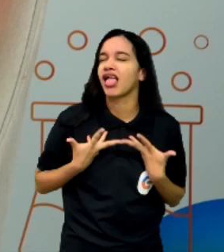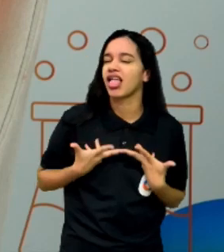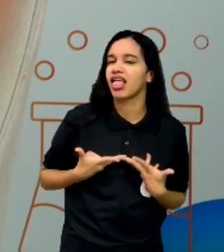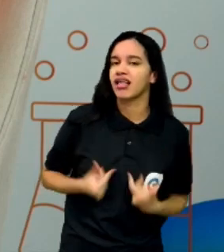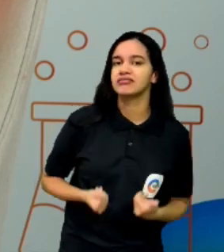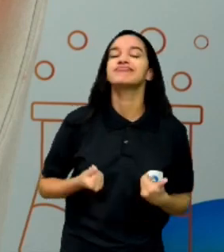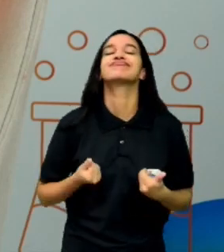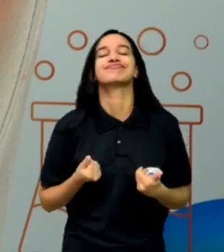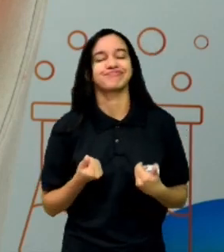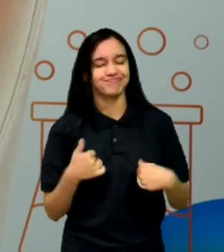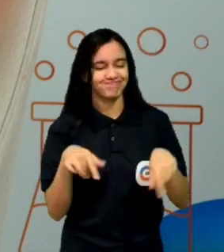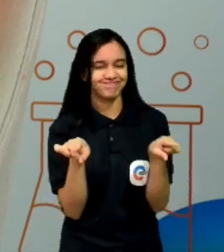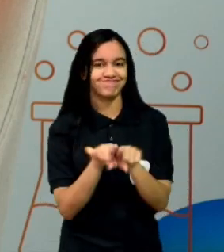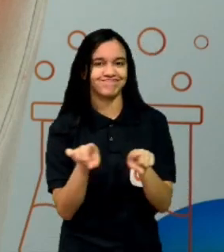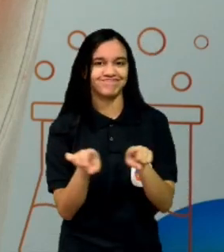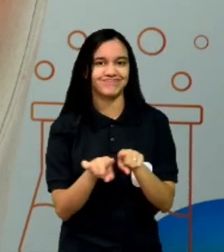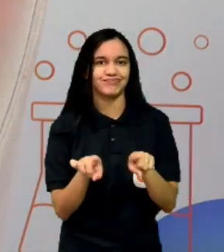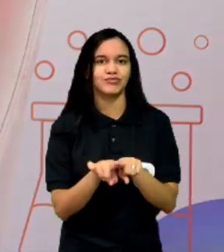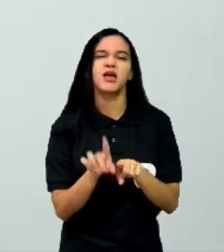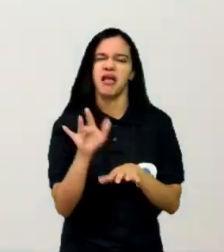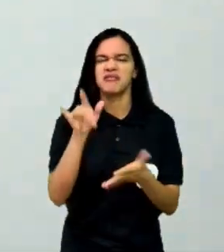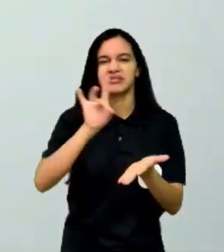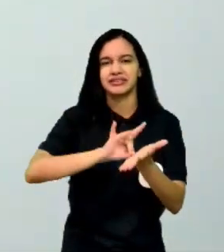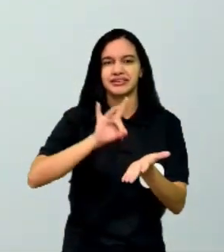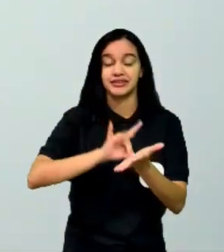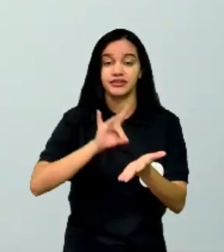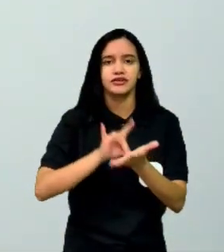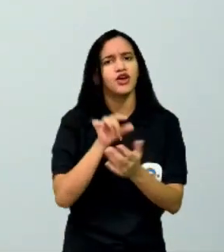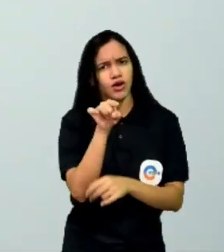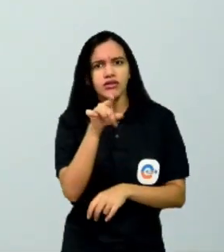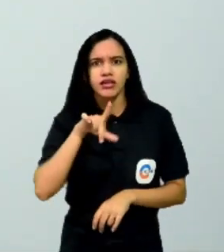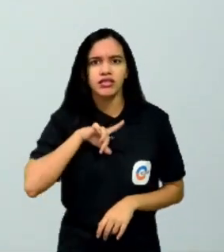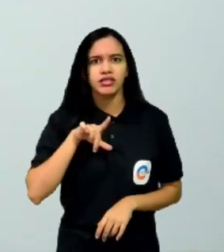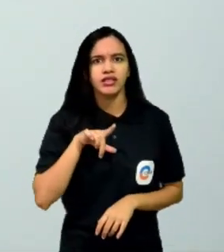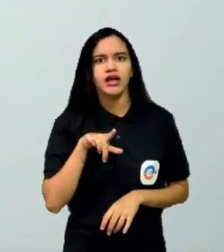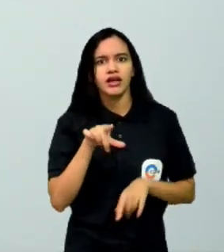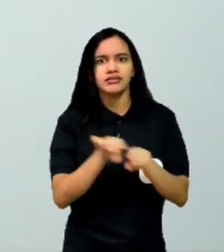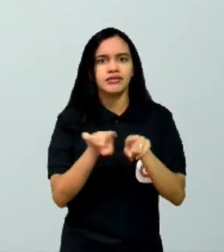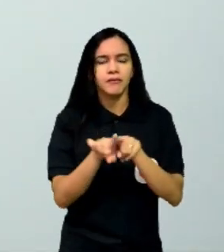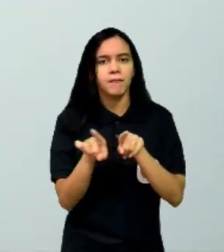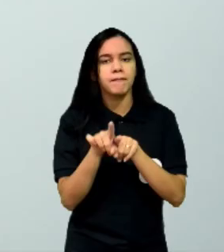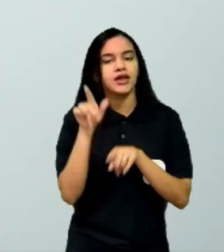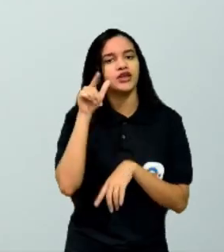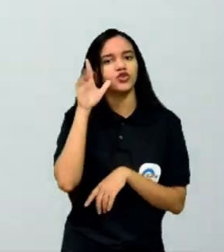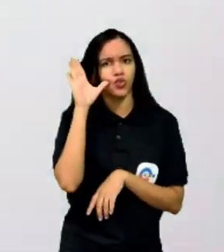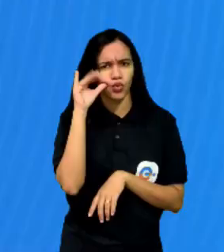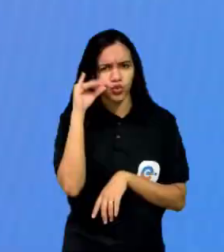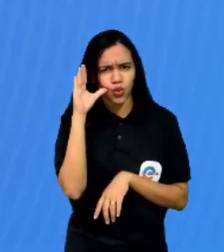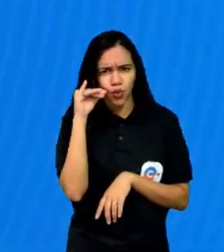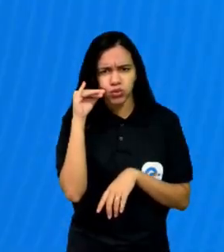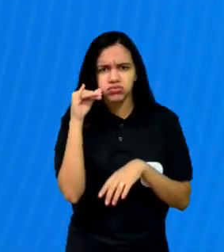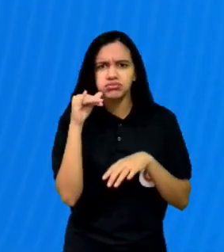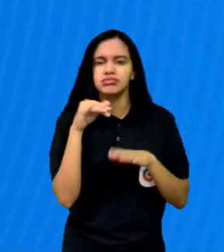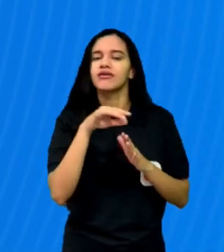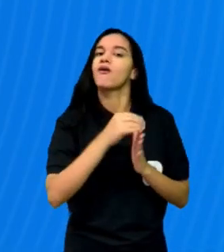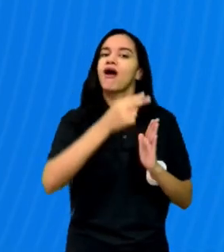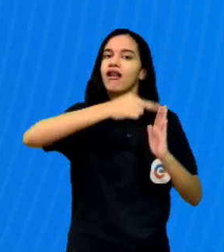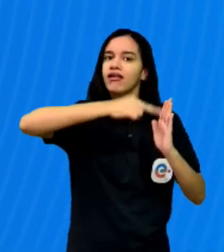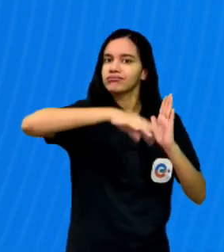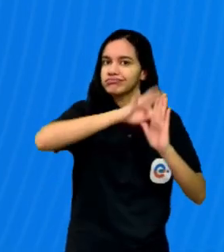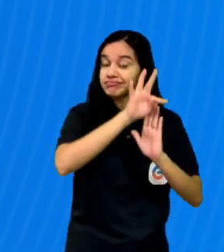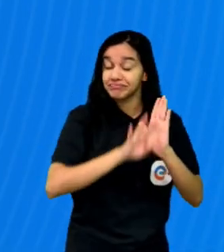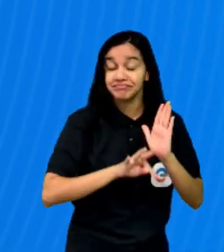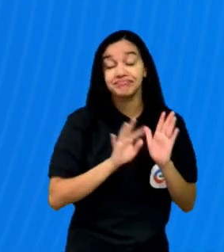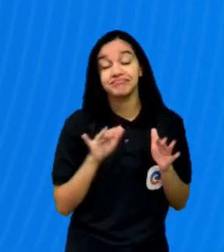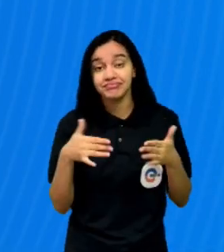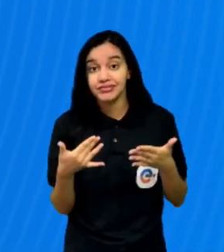e cansativo também. É verdade. Você também ficou confuso com a leitura deste texto? Pois é, quando